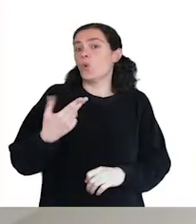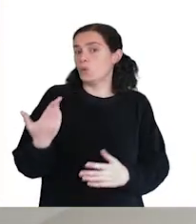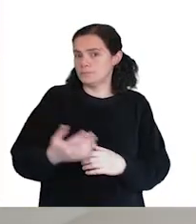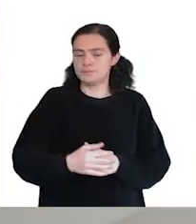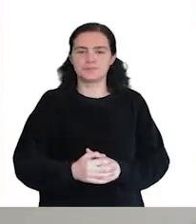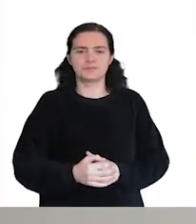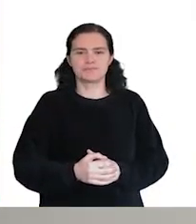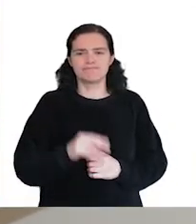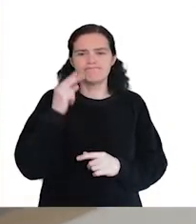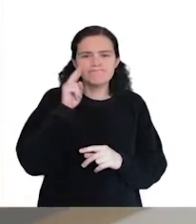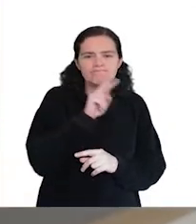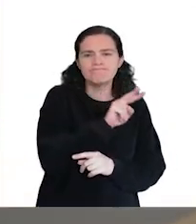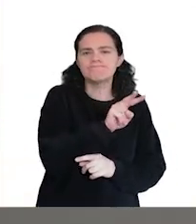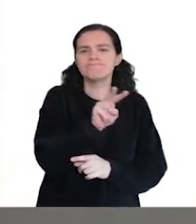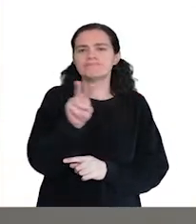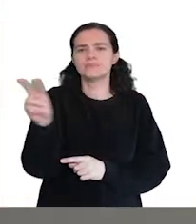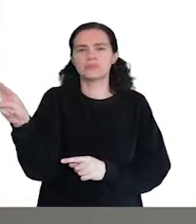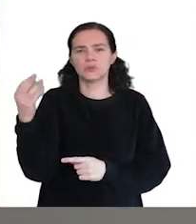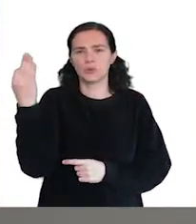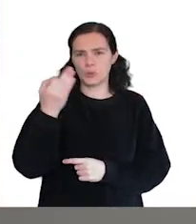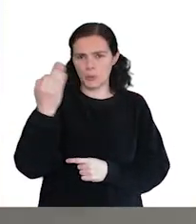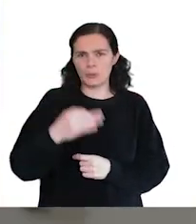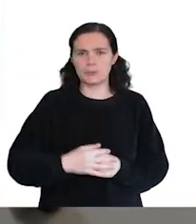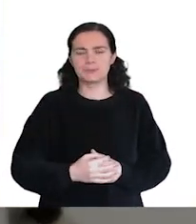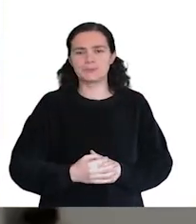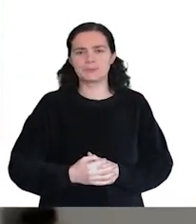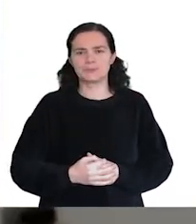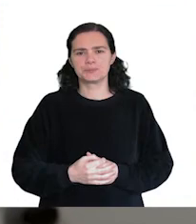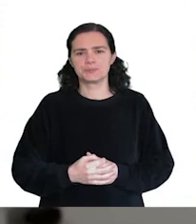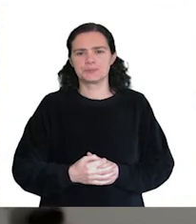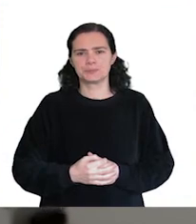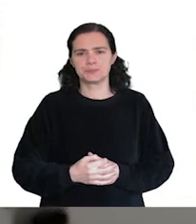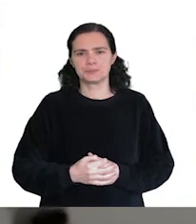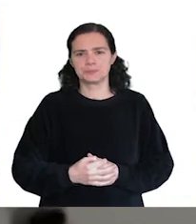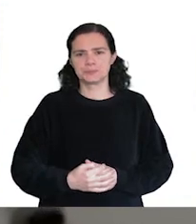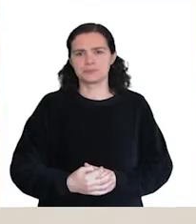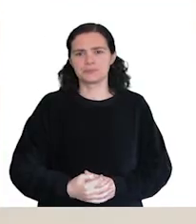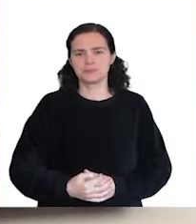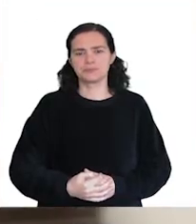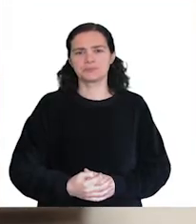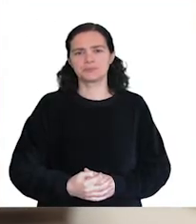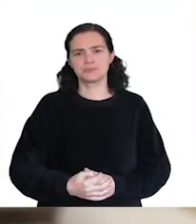Ou ainda uma vista do Porto.